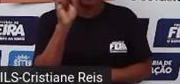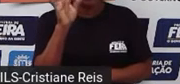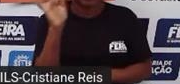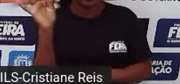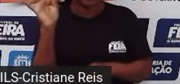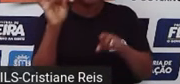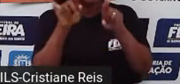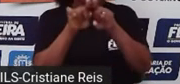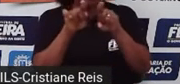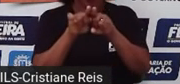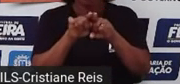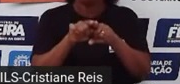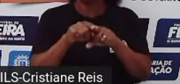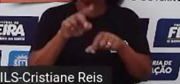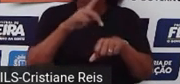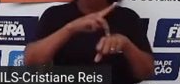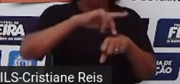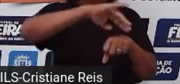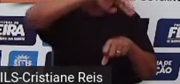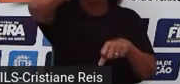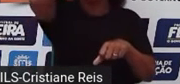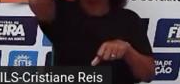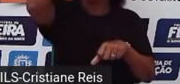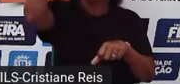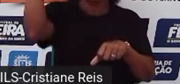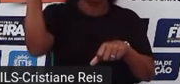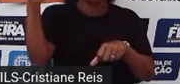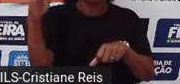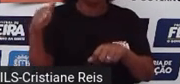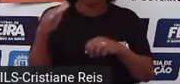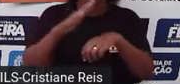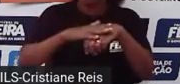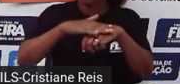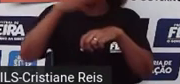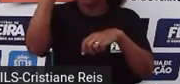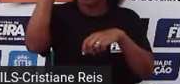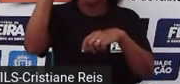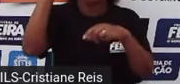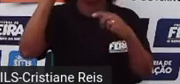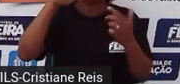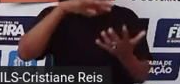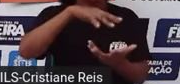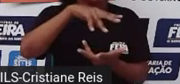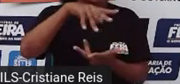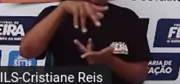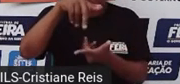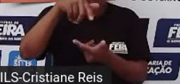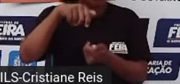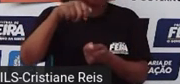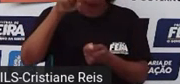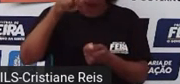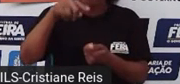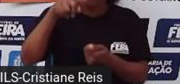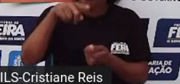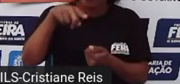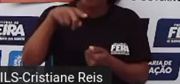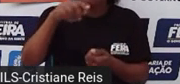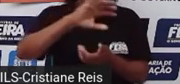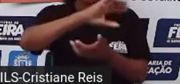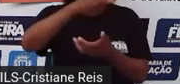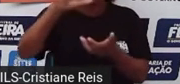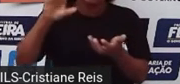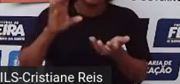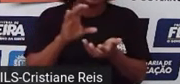todo mundo embora dizer né é o mais alto que a gente precisa subir pertinho lá do céu a gente encontra aqui nessa região